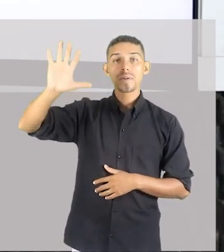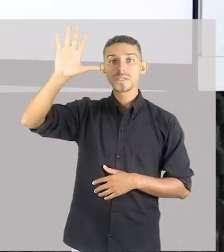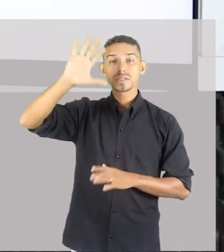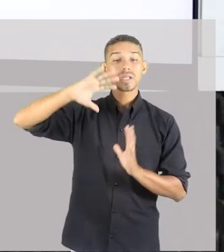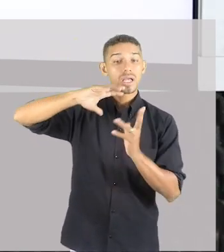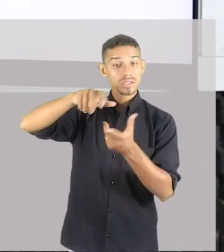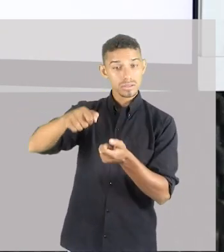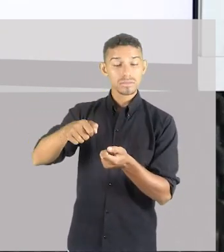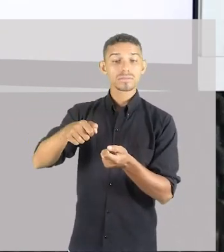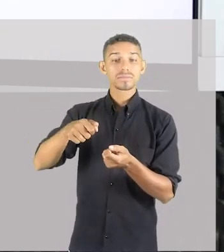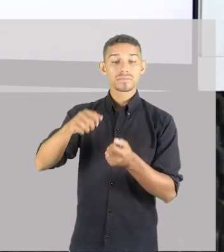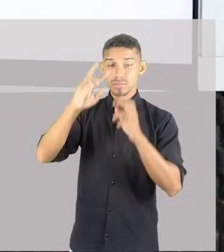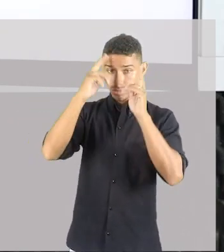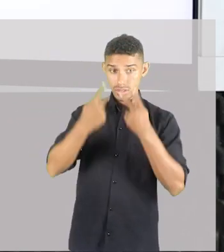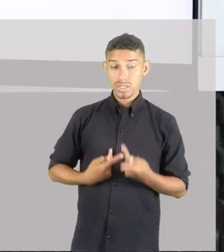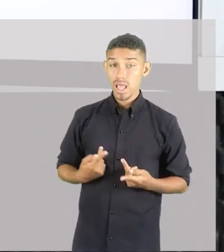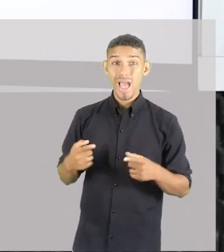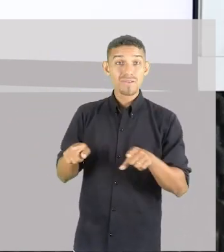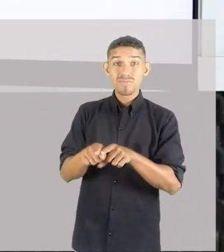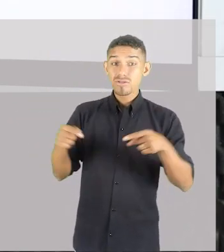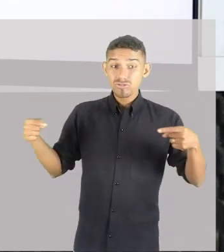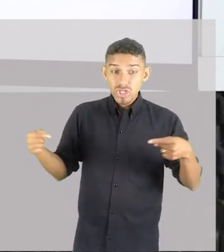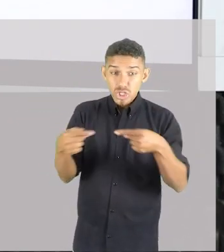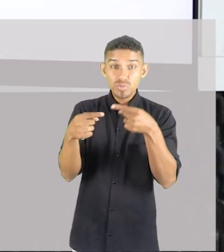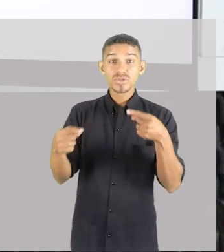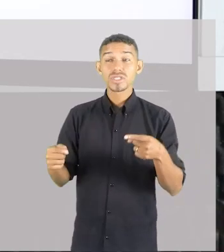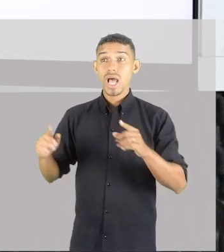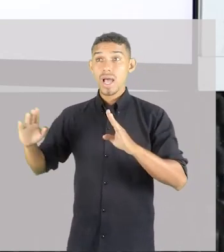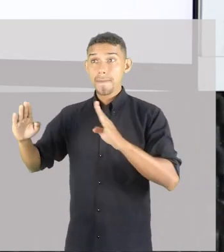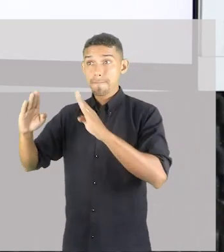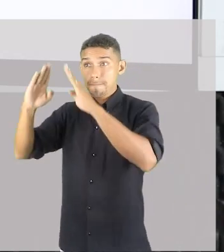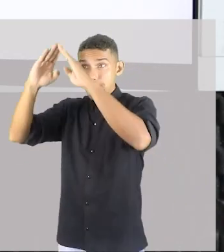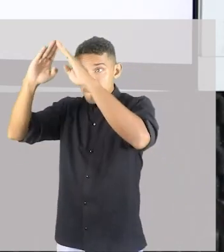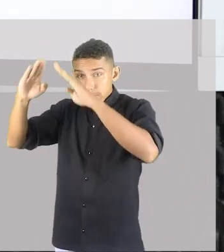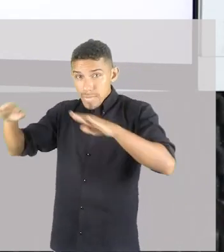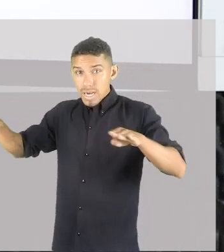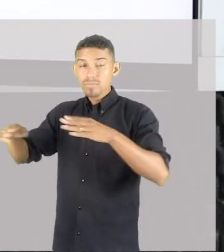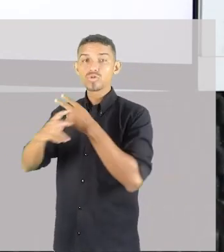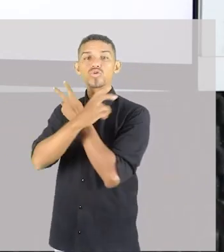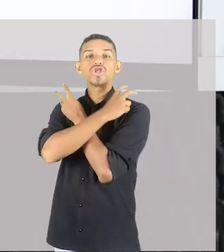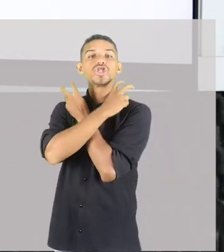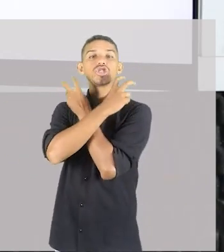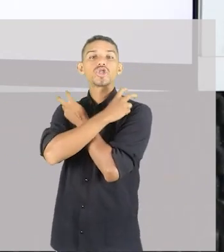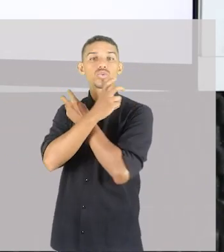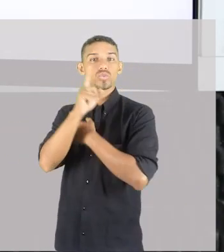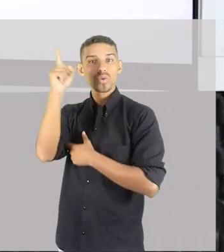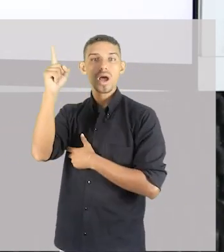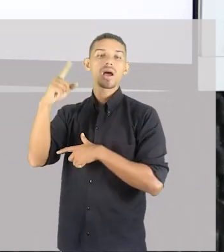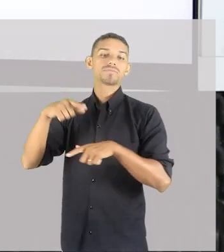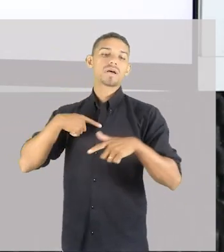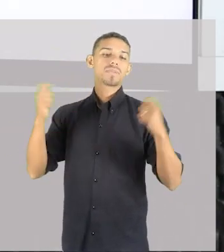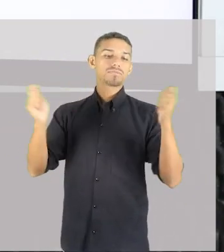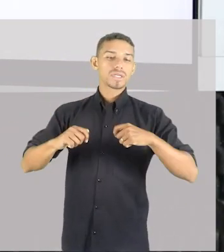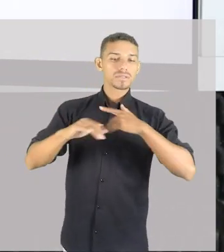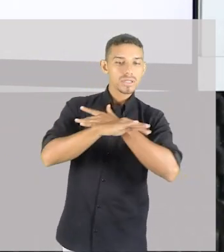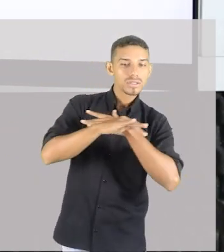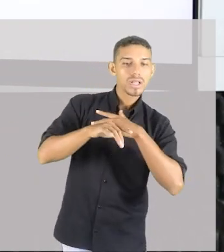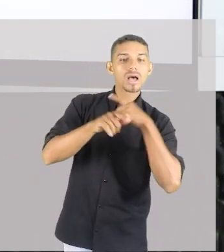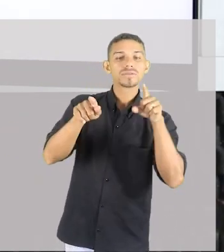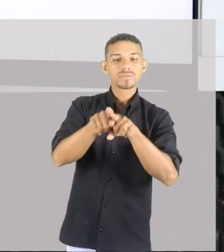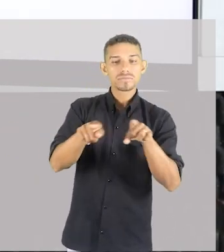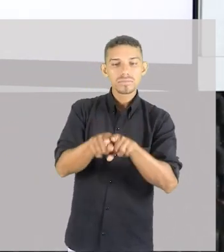Egito, para a gente chocar, para vocês chocarem o que eu estou dizendo, que é uma cidade que foi colonizada por franceses, ocupada por